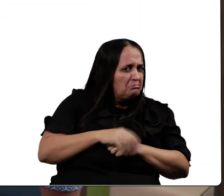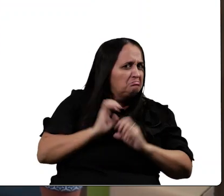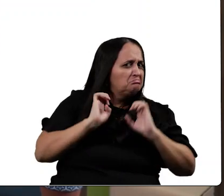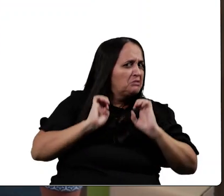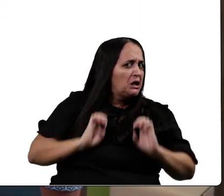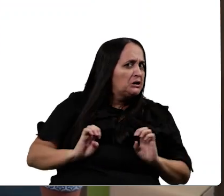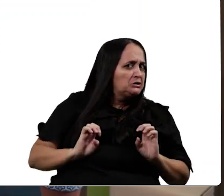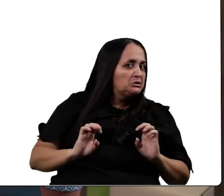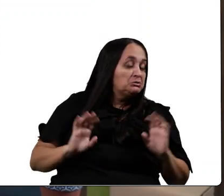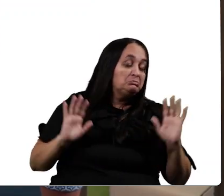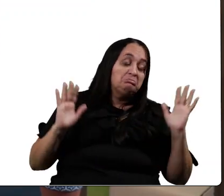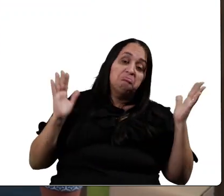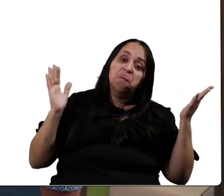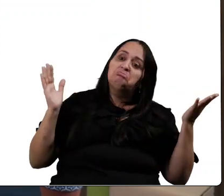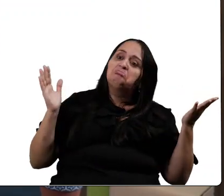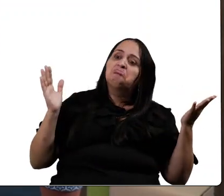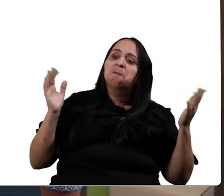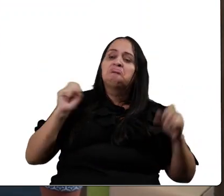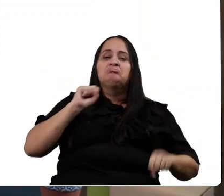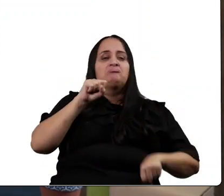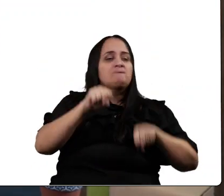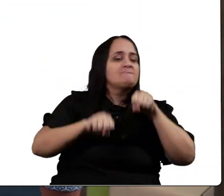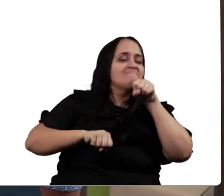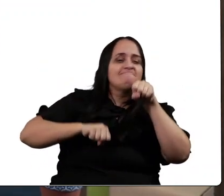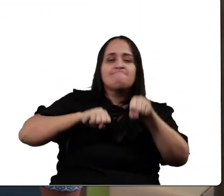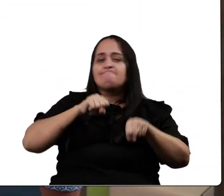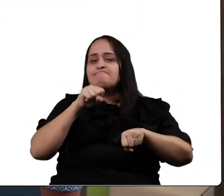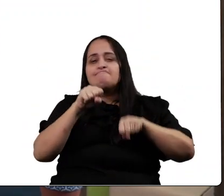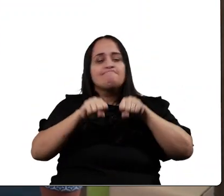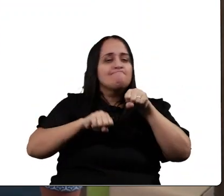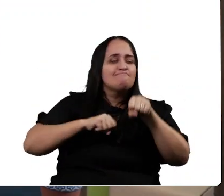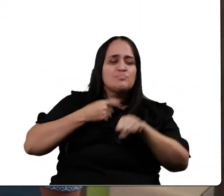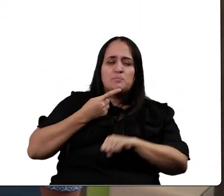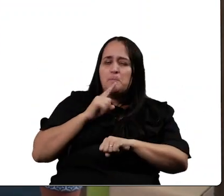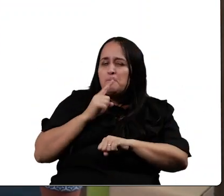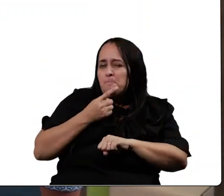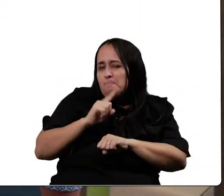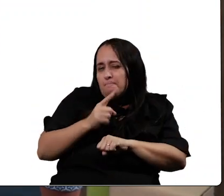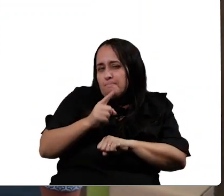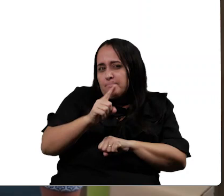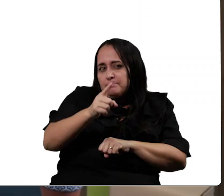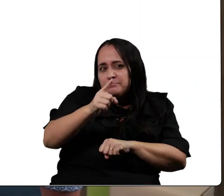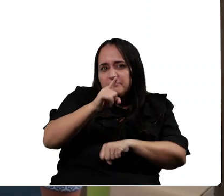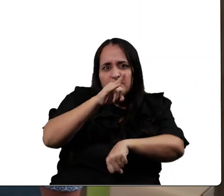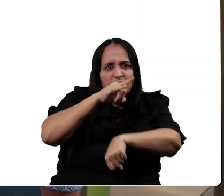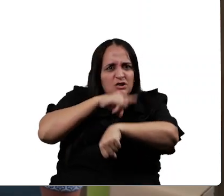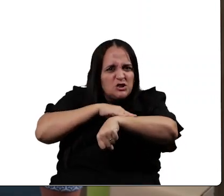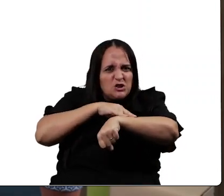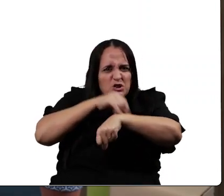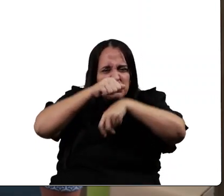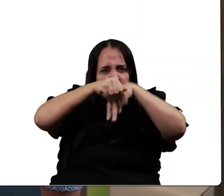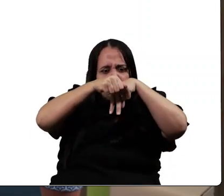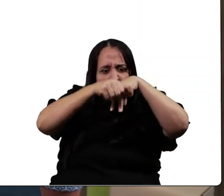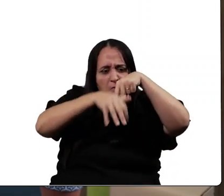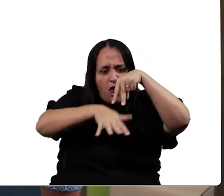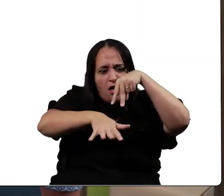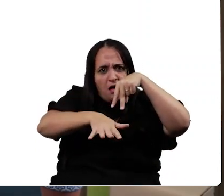por aí. O ciclista está lá pedalando durante a corrida e fazer